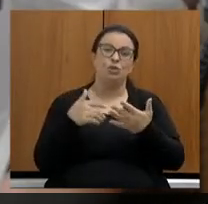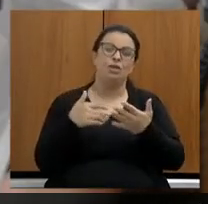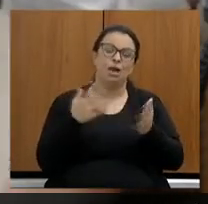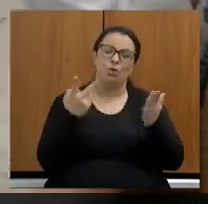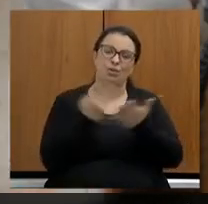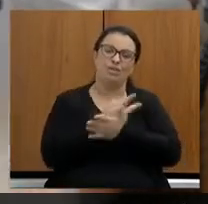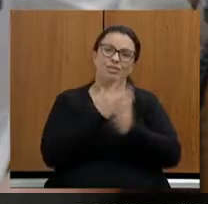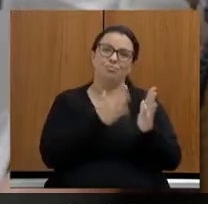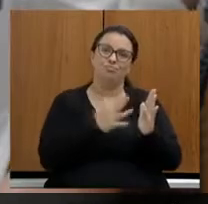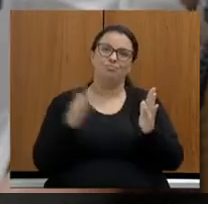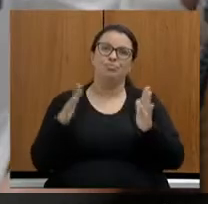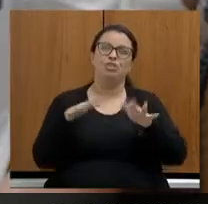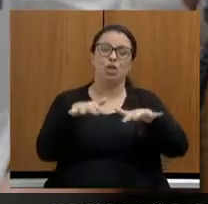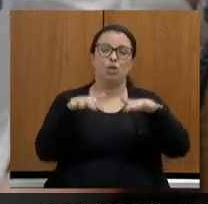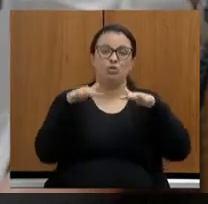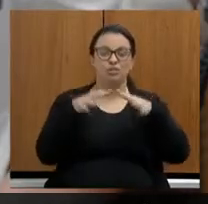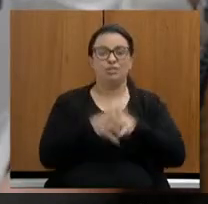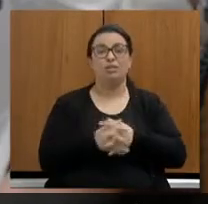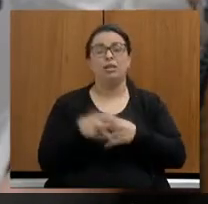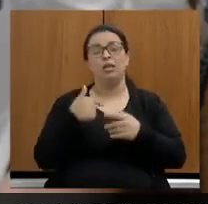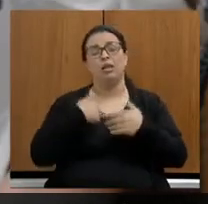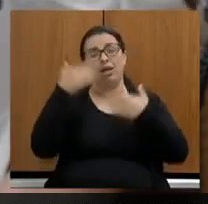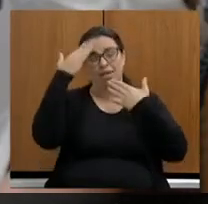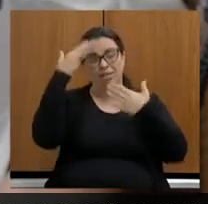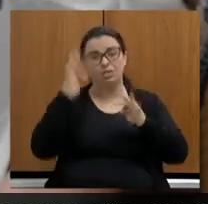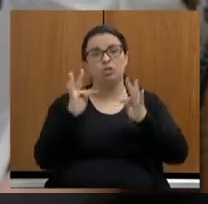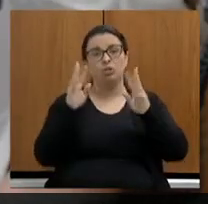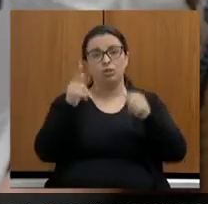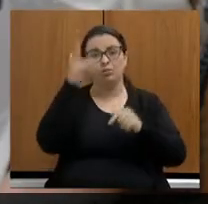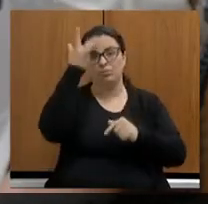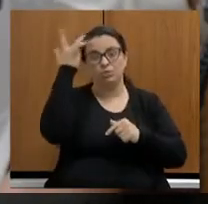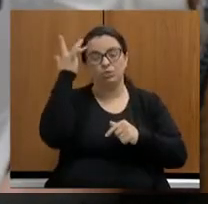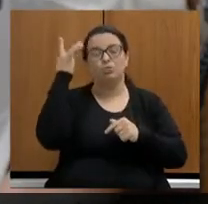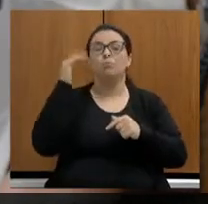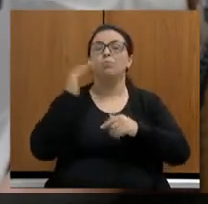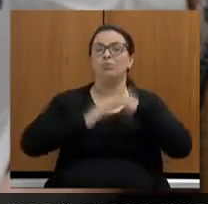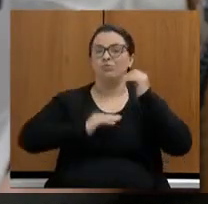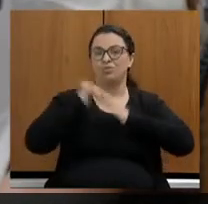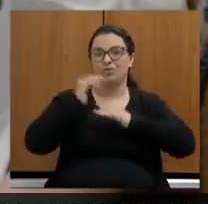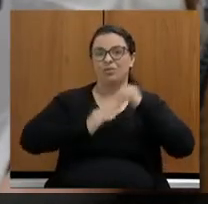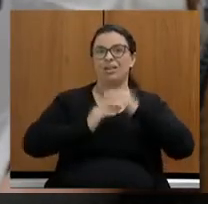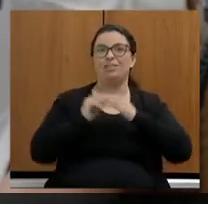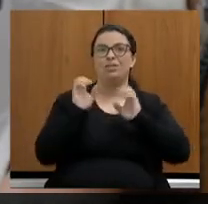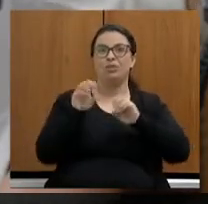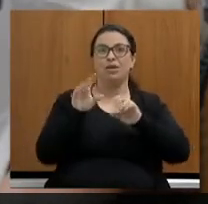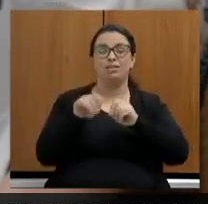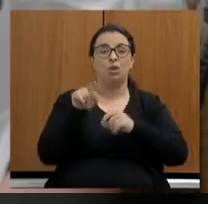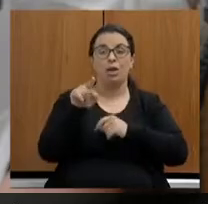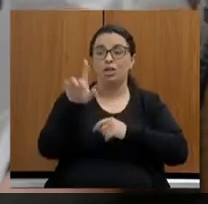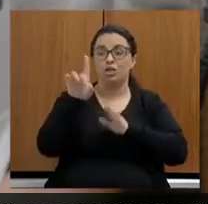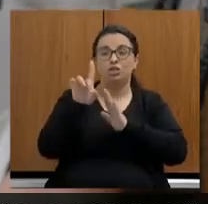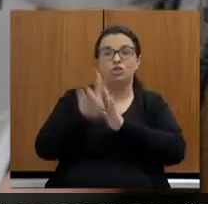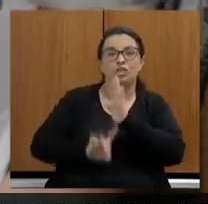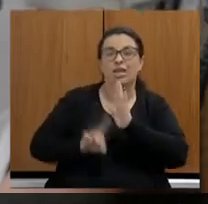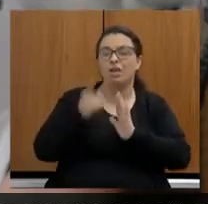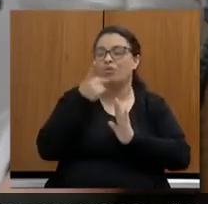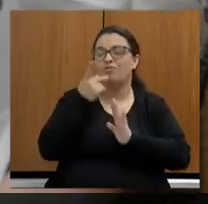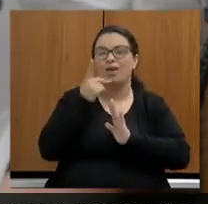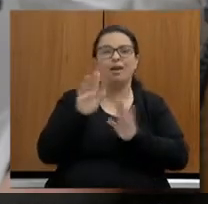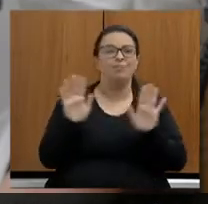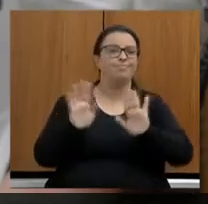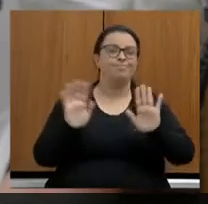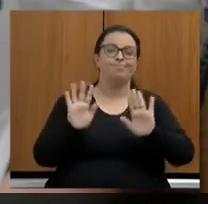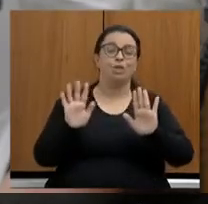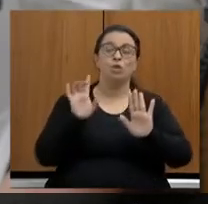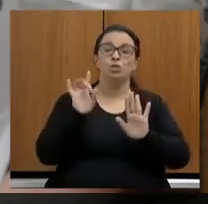audiência pública Quero Agradecer aos profissionais da educação que sem direito a fala e não não não foi